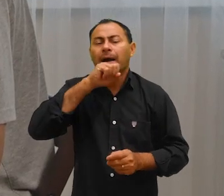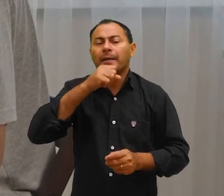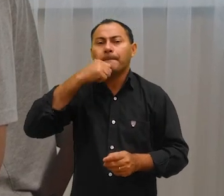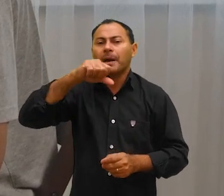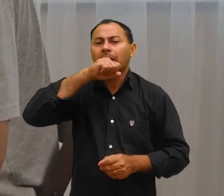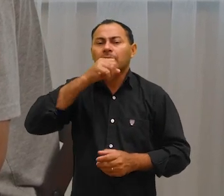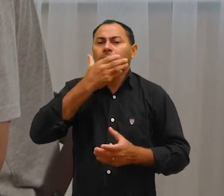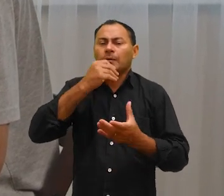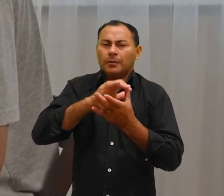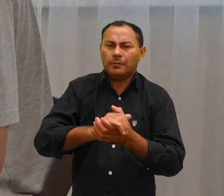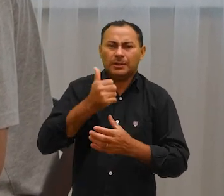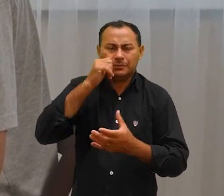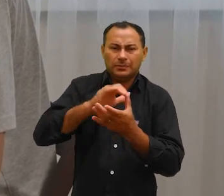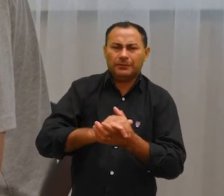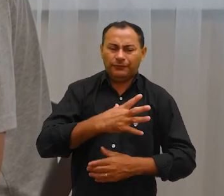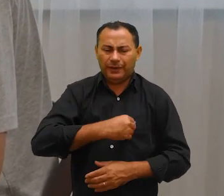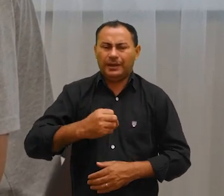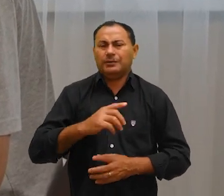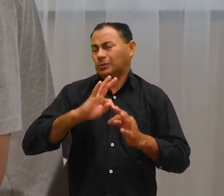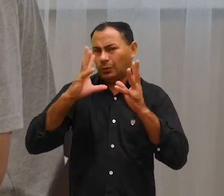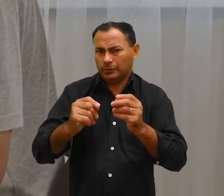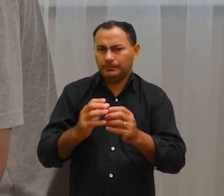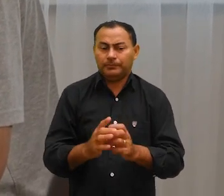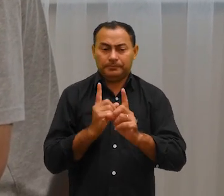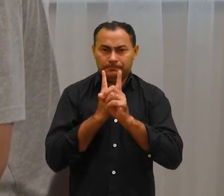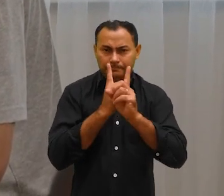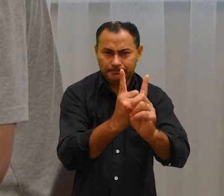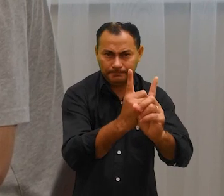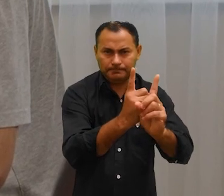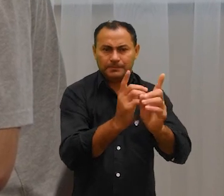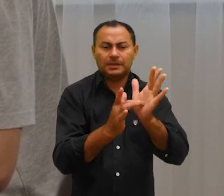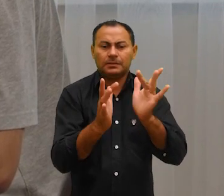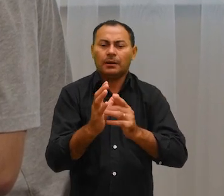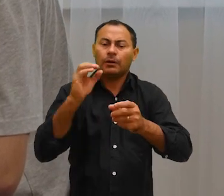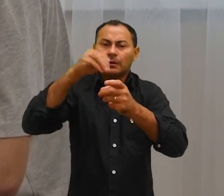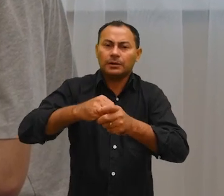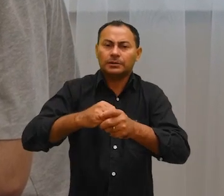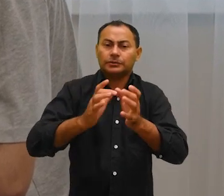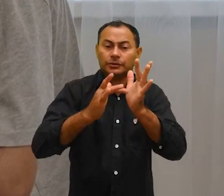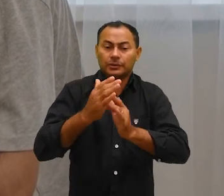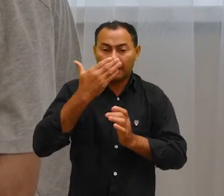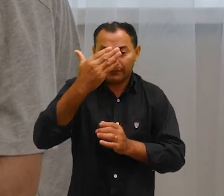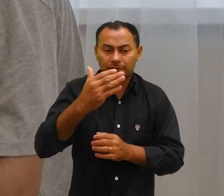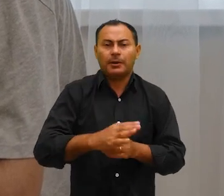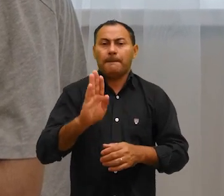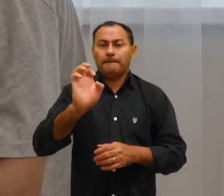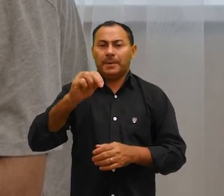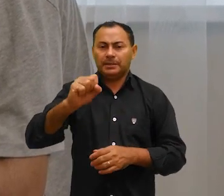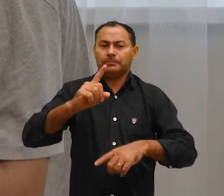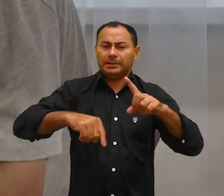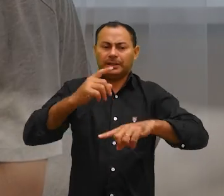mãe, marido, esposa, filhos, todo mundo. O discípulo de Jesus estava disposto a colocar Jesus na frente dos seus